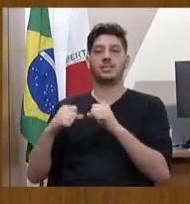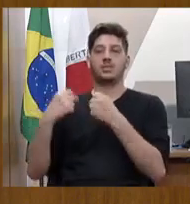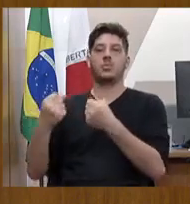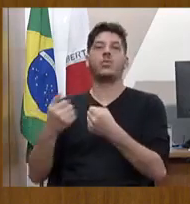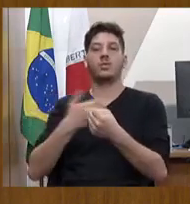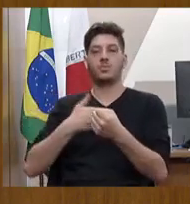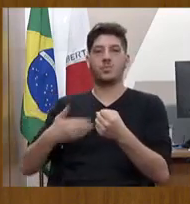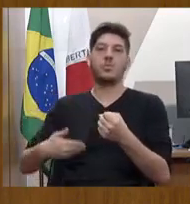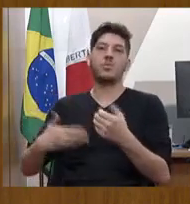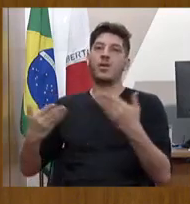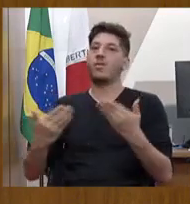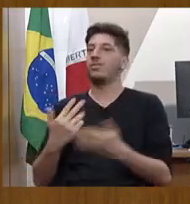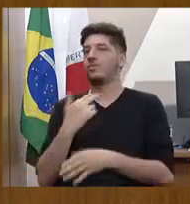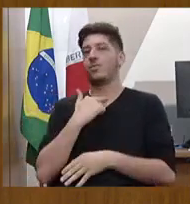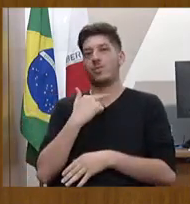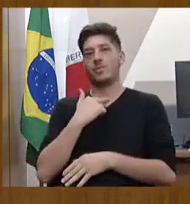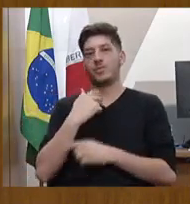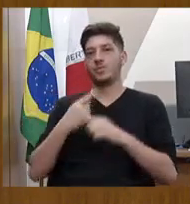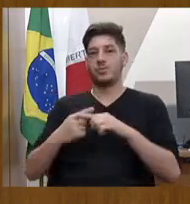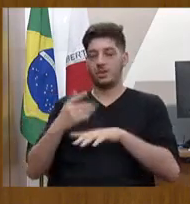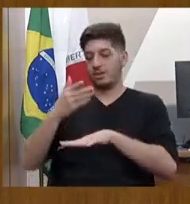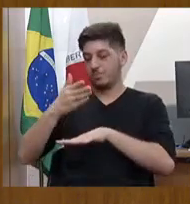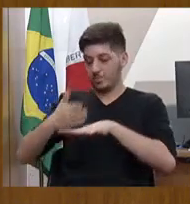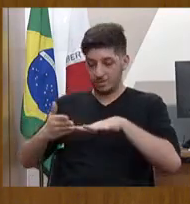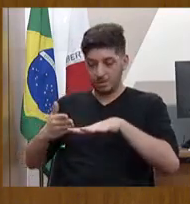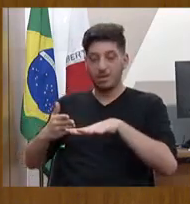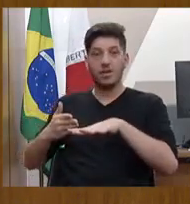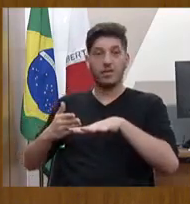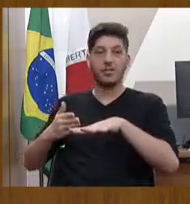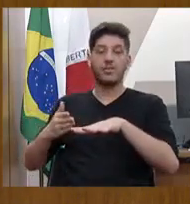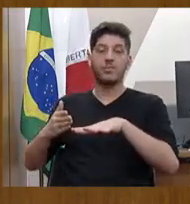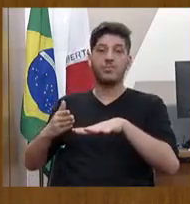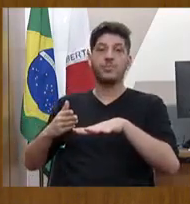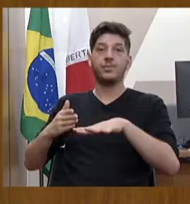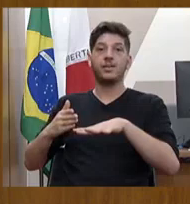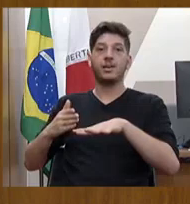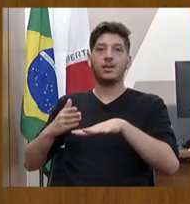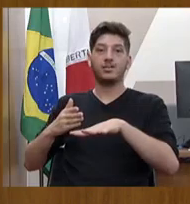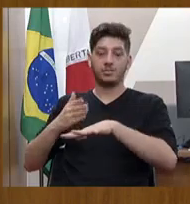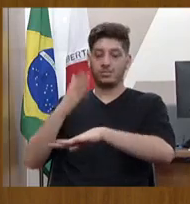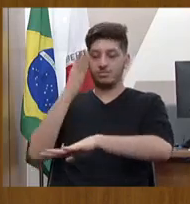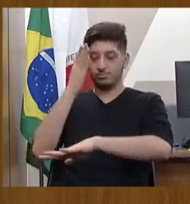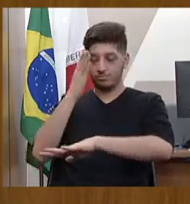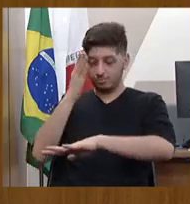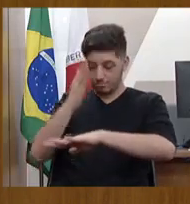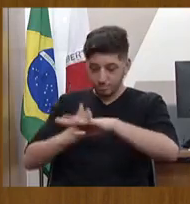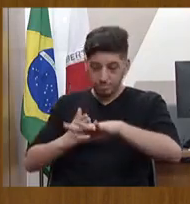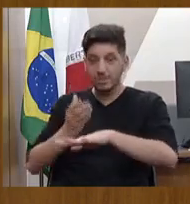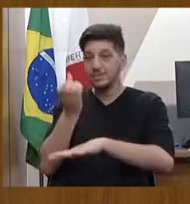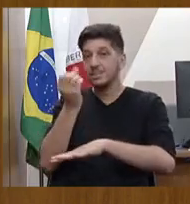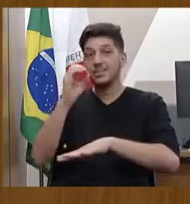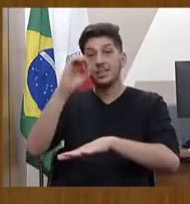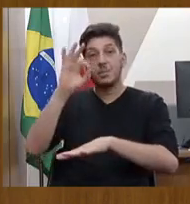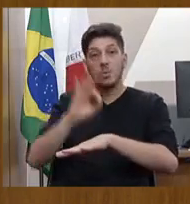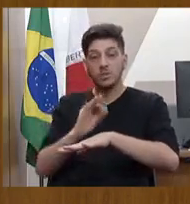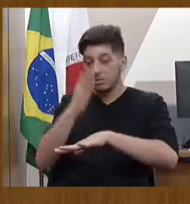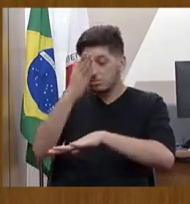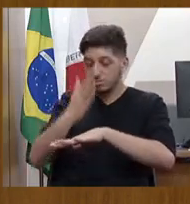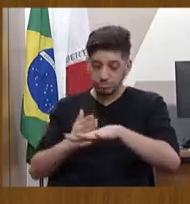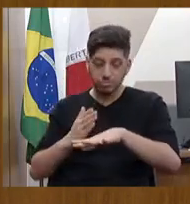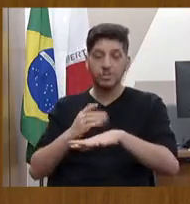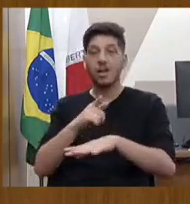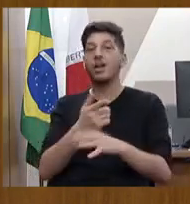dedos né ele perdeu com o laudo pericial identificou 60% da mão então ele não tem condição